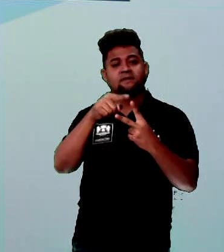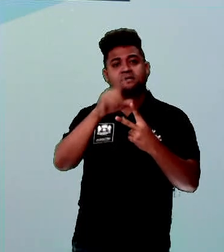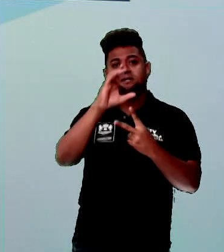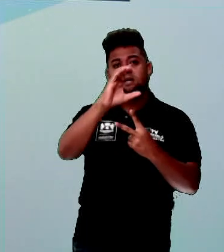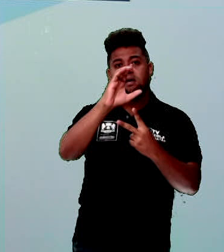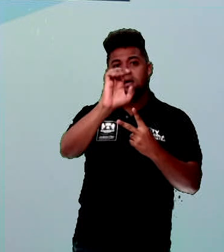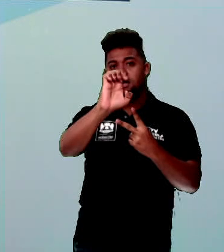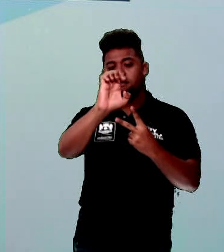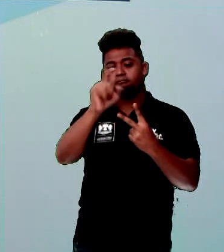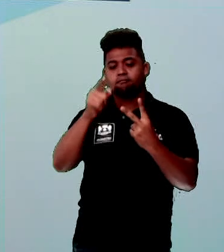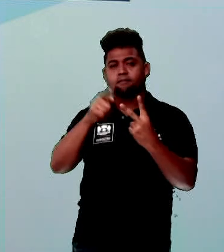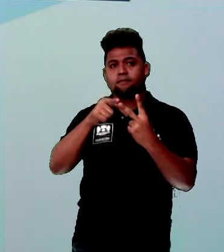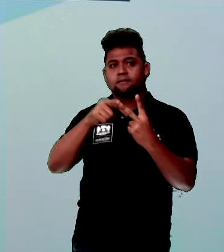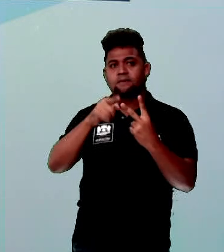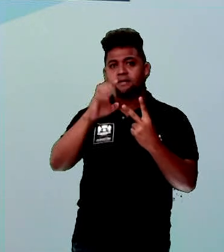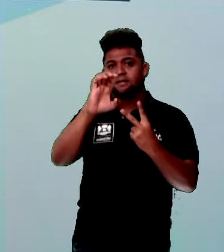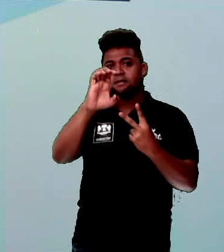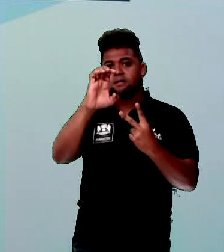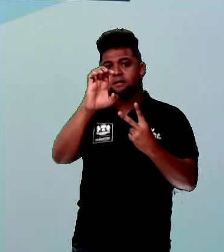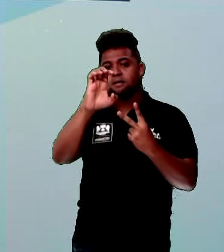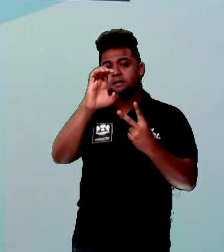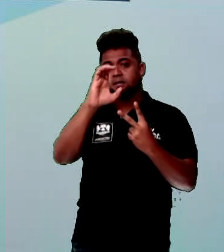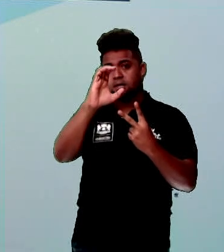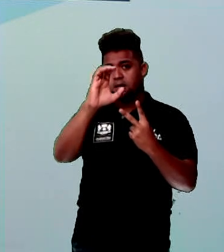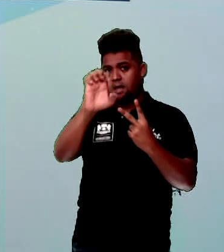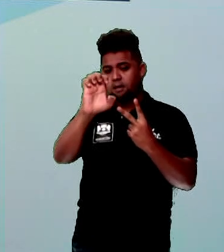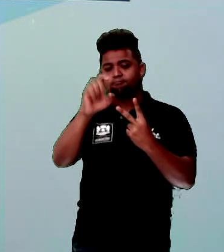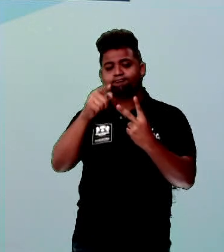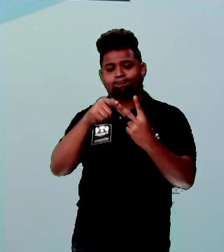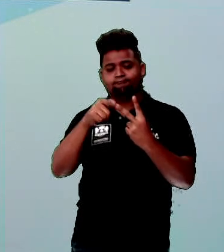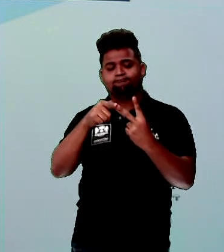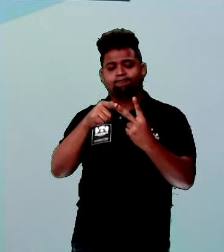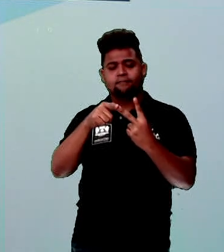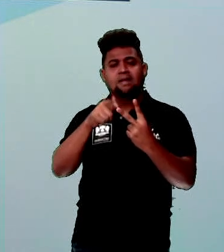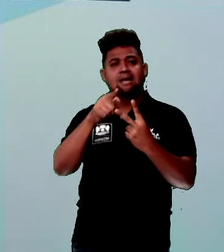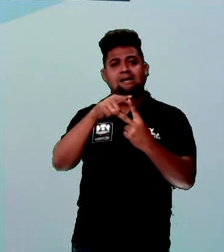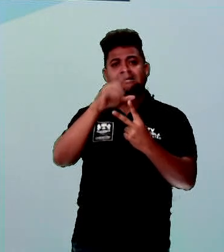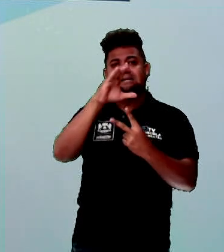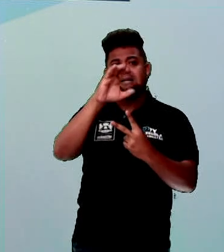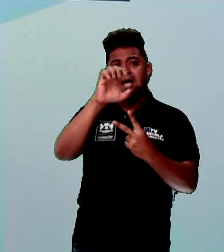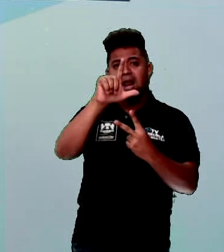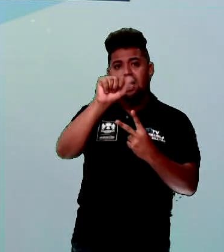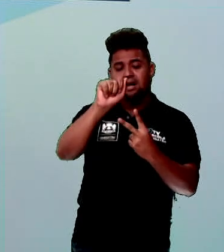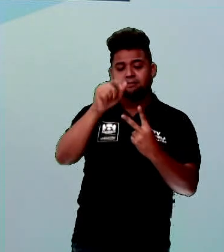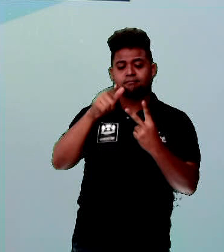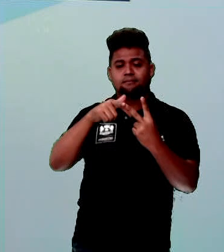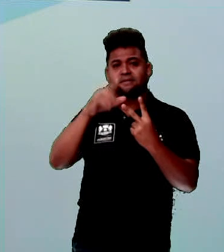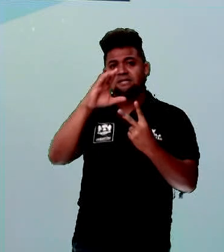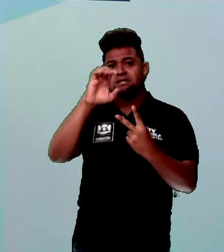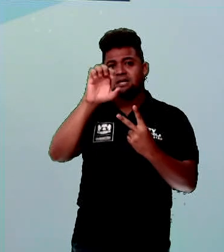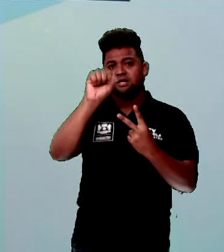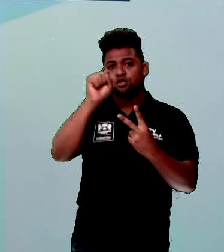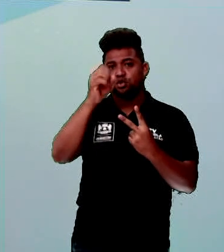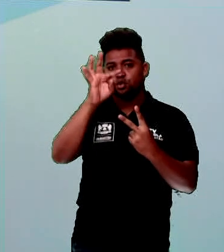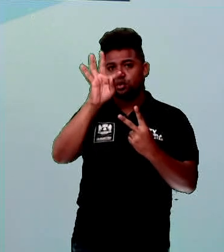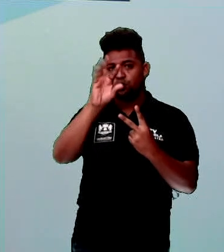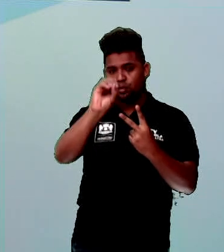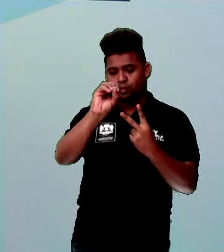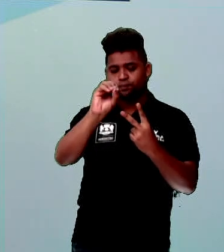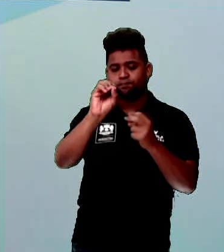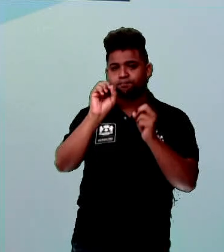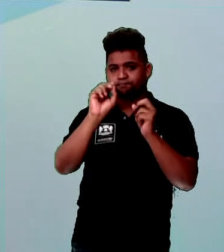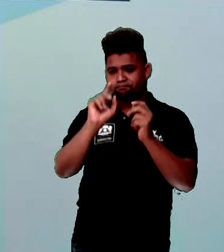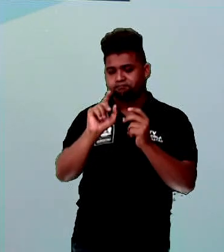C, E. Sela, sexto. Embaixo nós temos uma dupla de palavras um